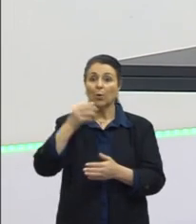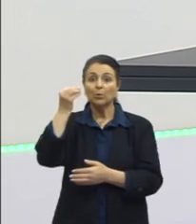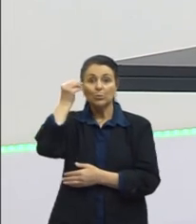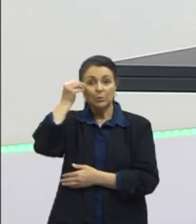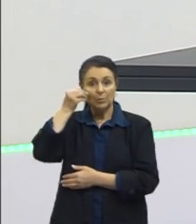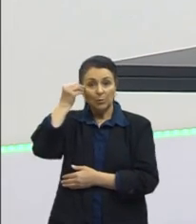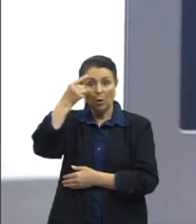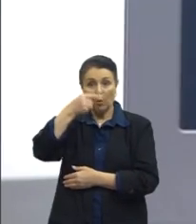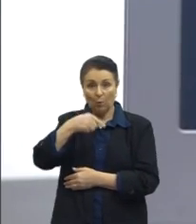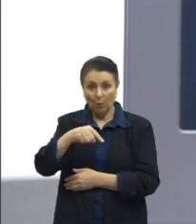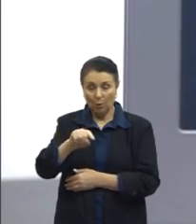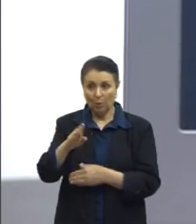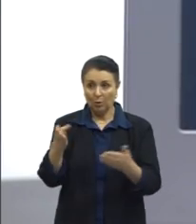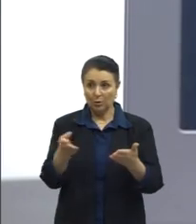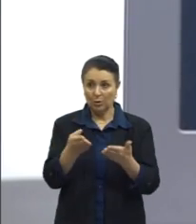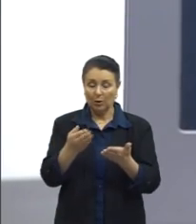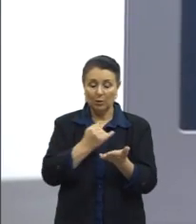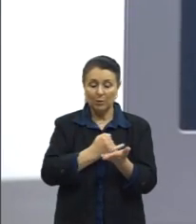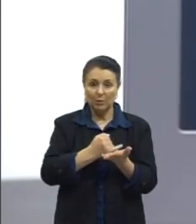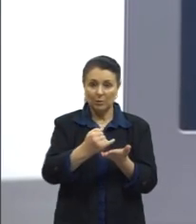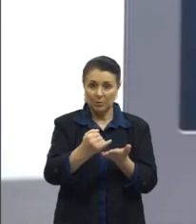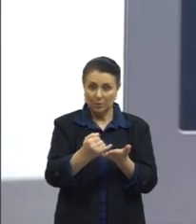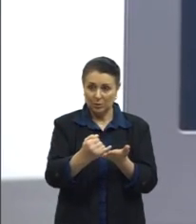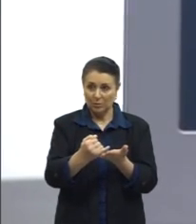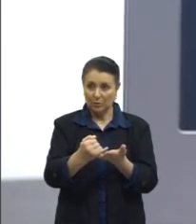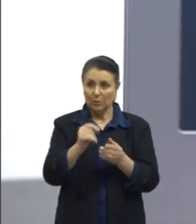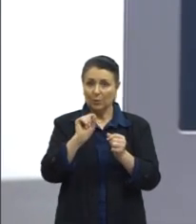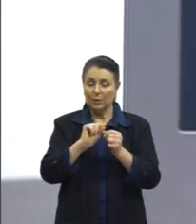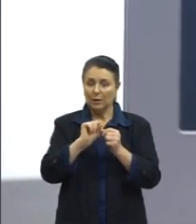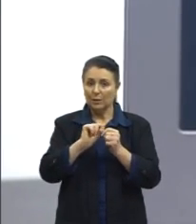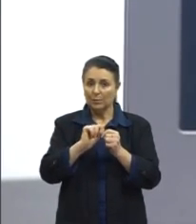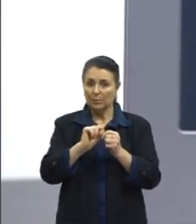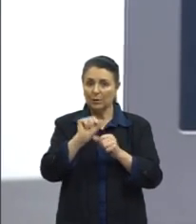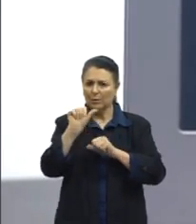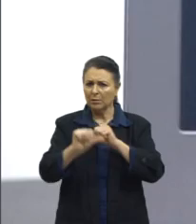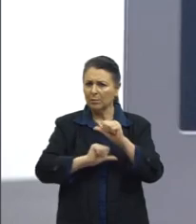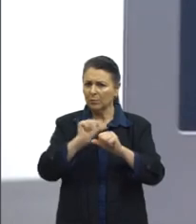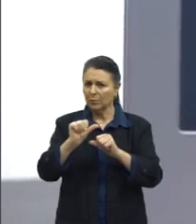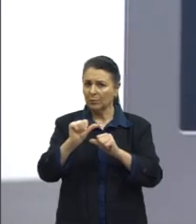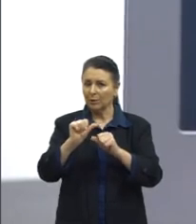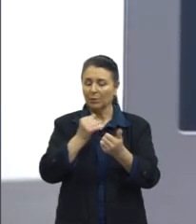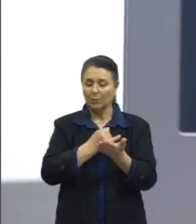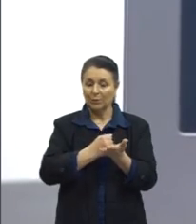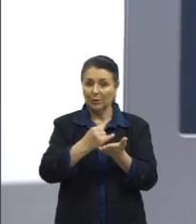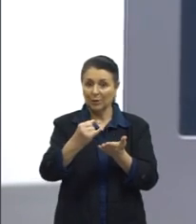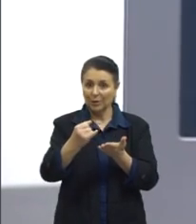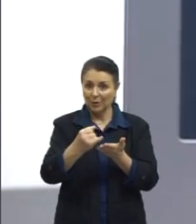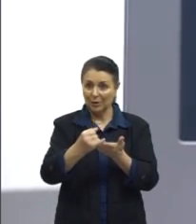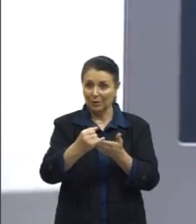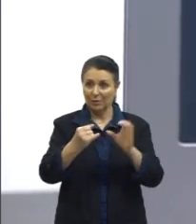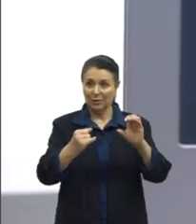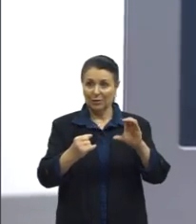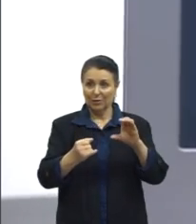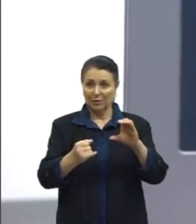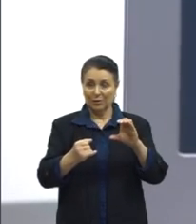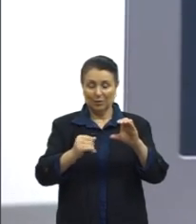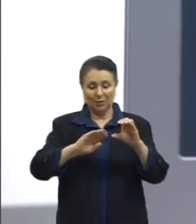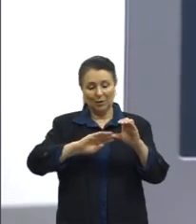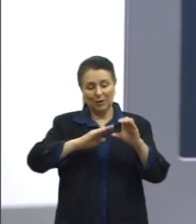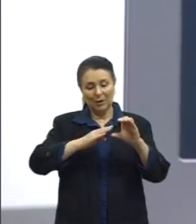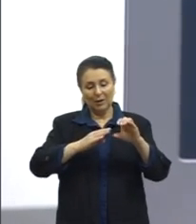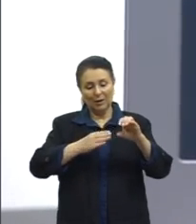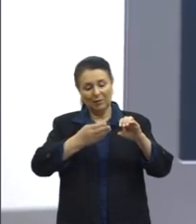vai mostrar né O que que a fase inicial vai mudar ela vai mudar o início o que que acontece